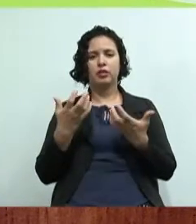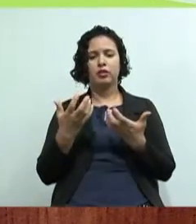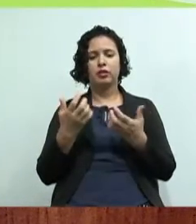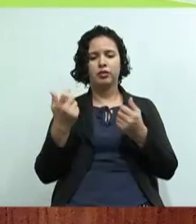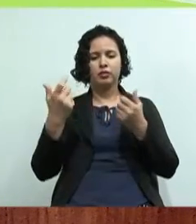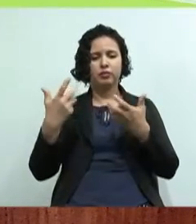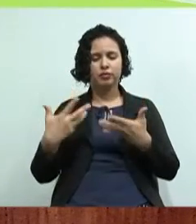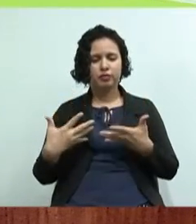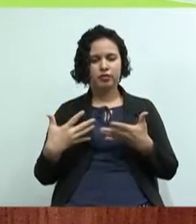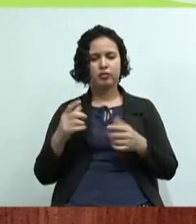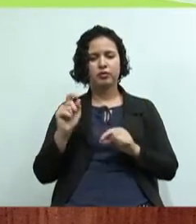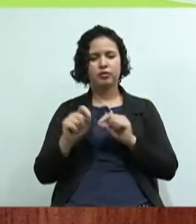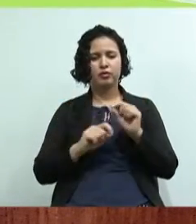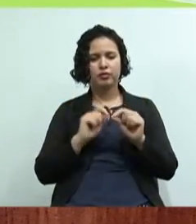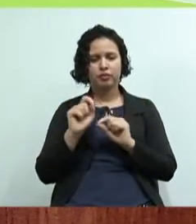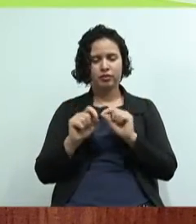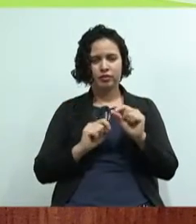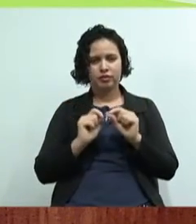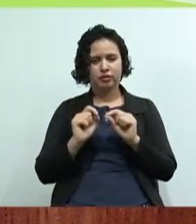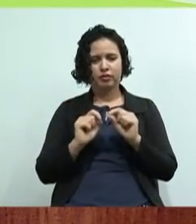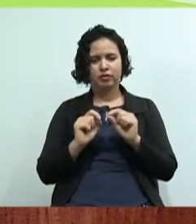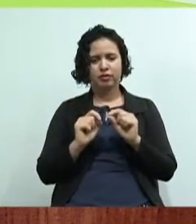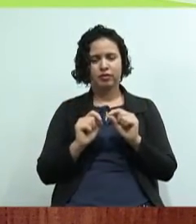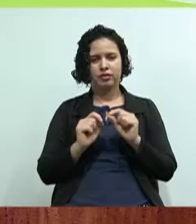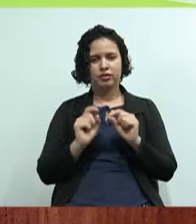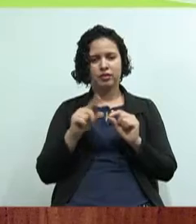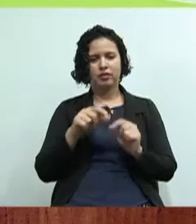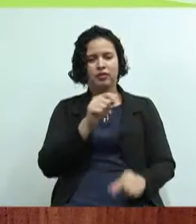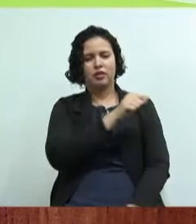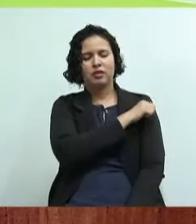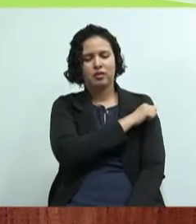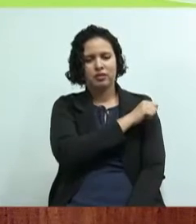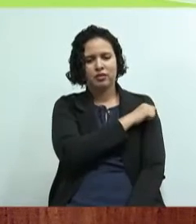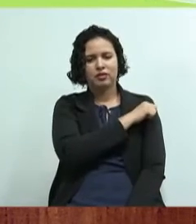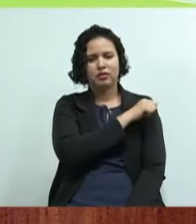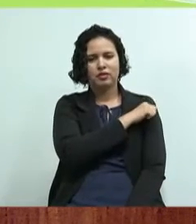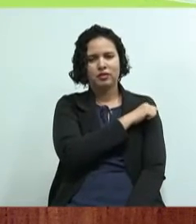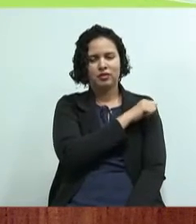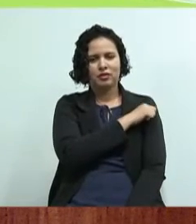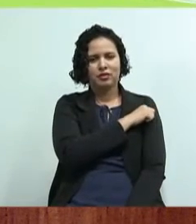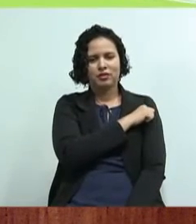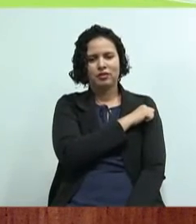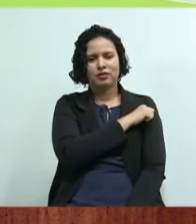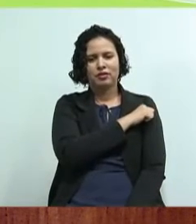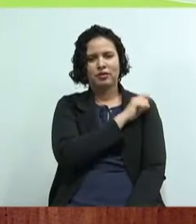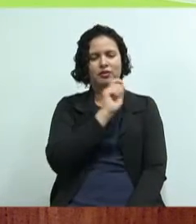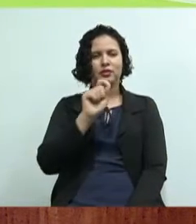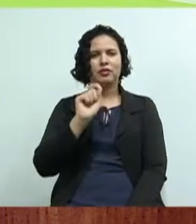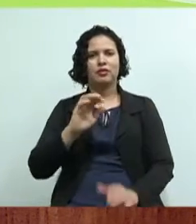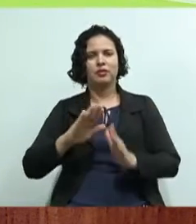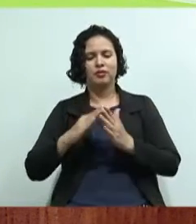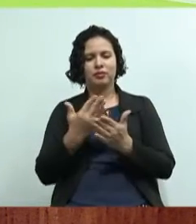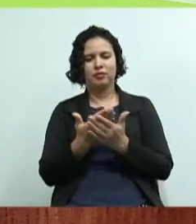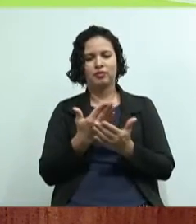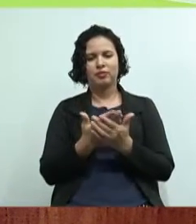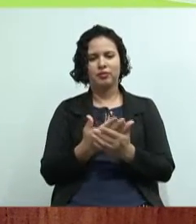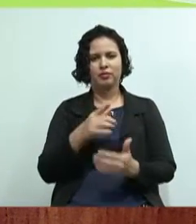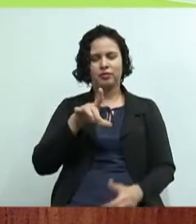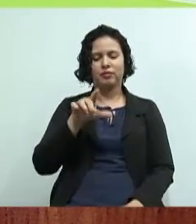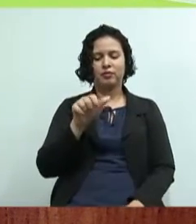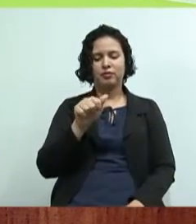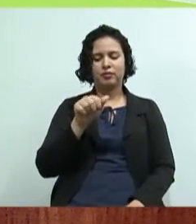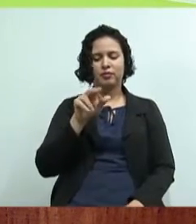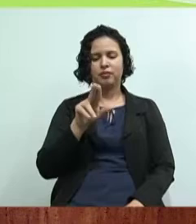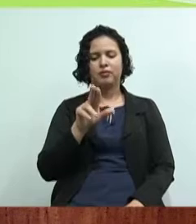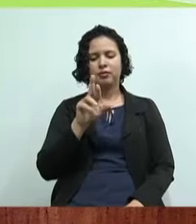que eu encontrei aquele aluno que estava dormindo lá na terceira fileira, recebi uma foto aqui lá da escola Laurinda Groff, né, o